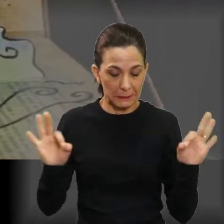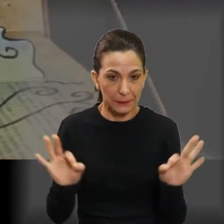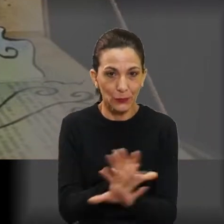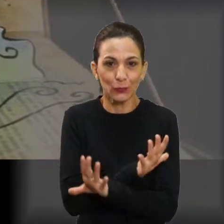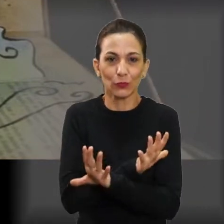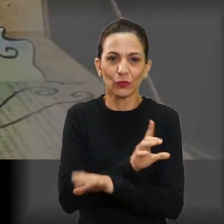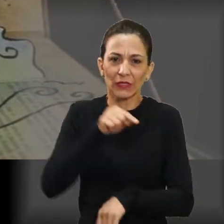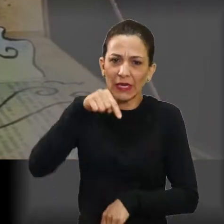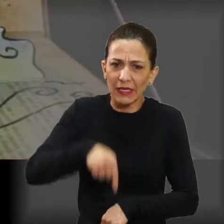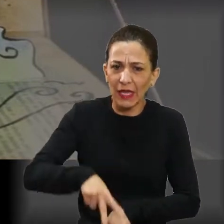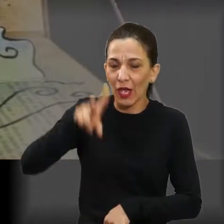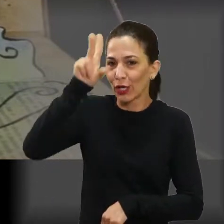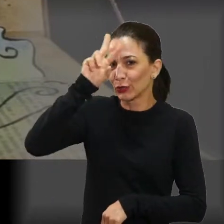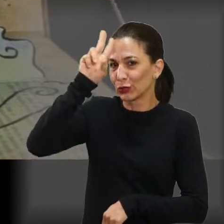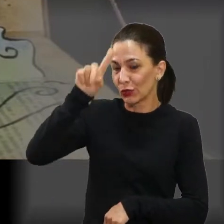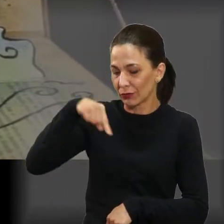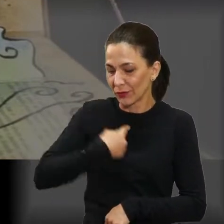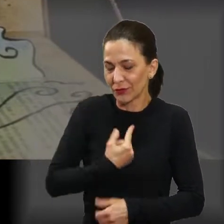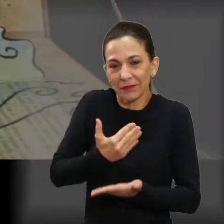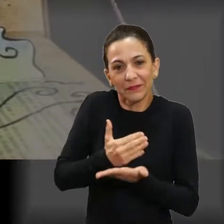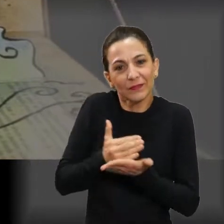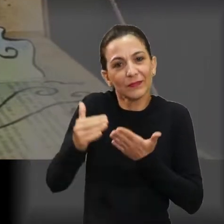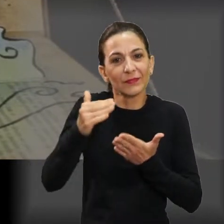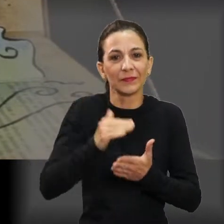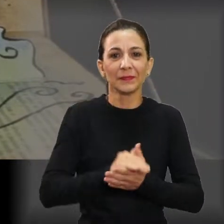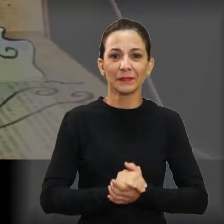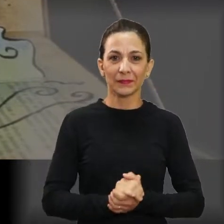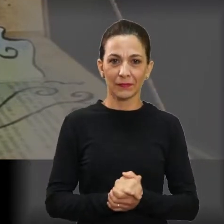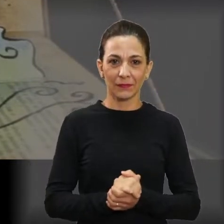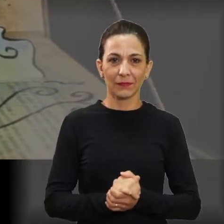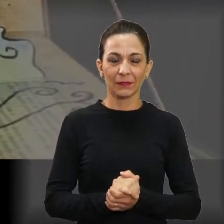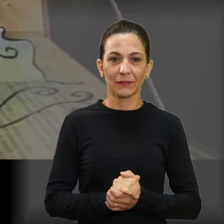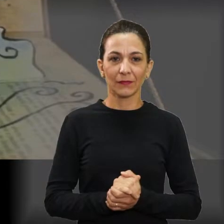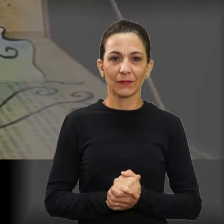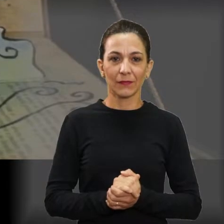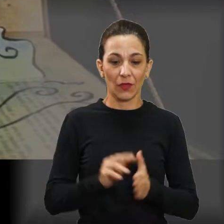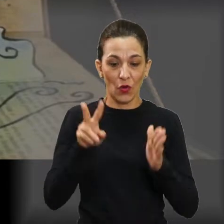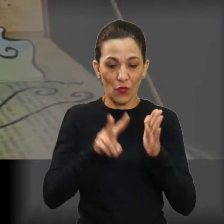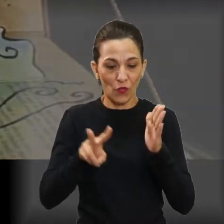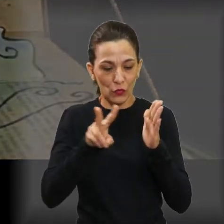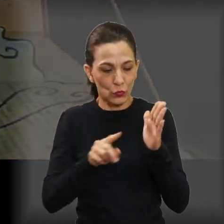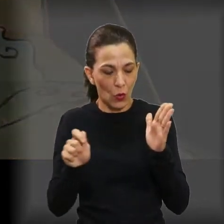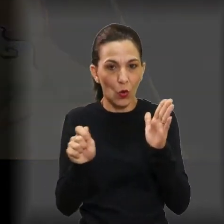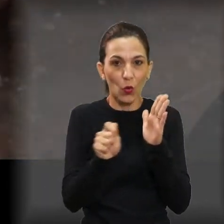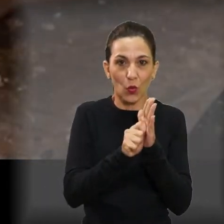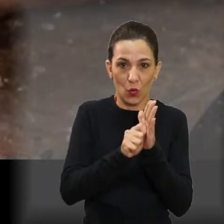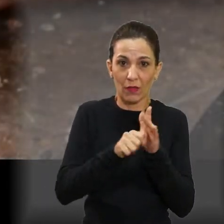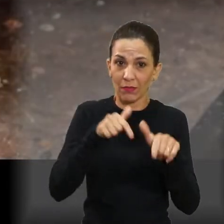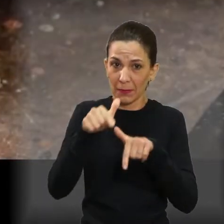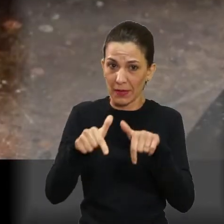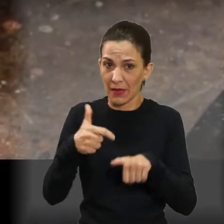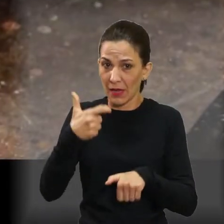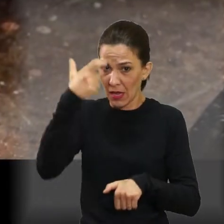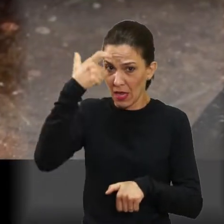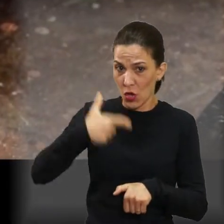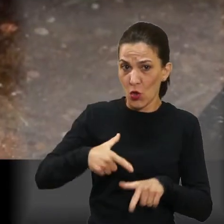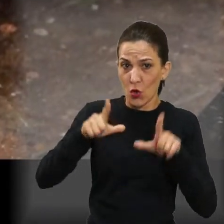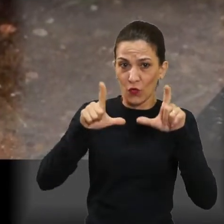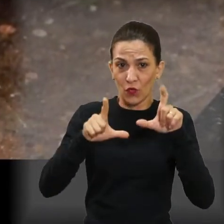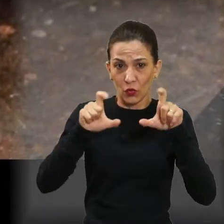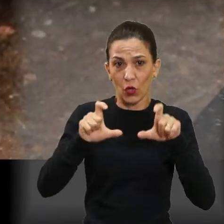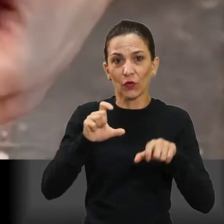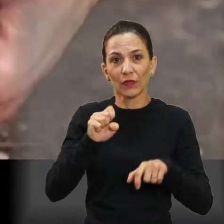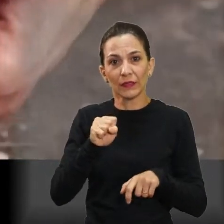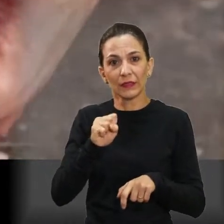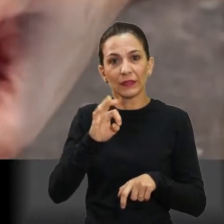prontos. Aqui começamos a nossa história. Trabalho com audiovisual de uma forma geral, né? Eu sou